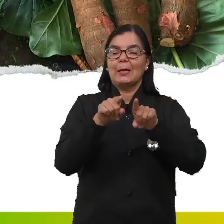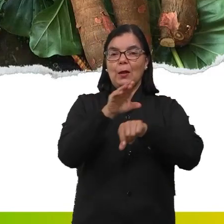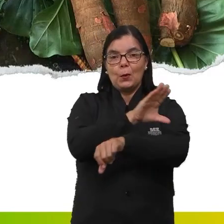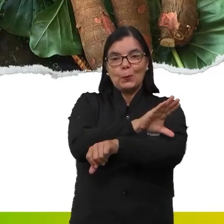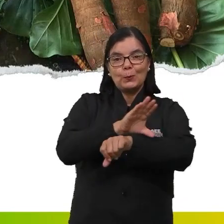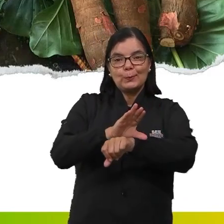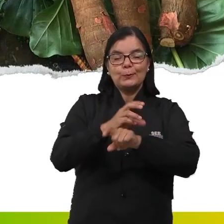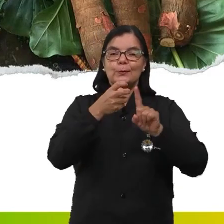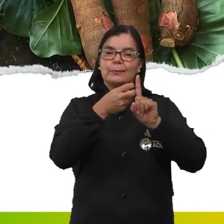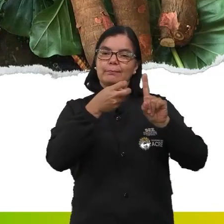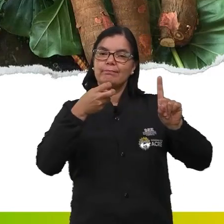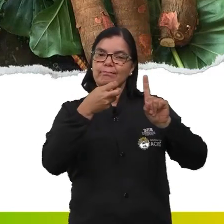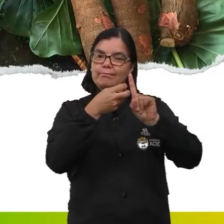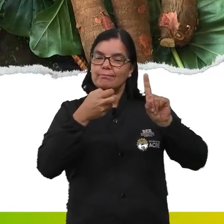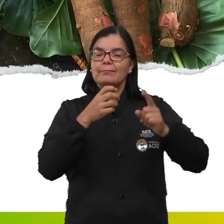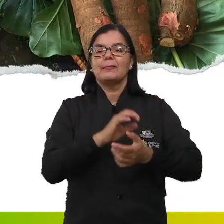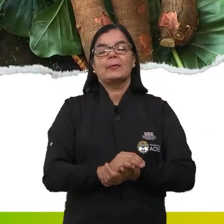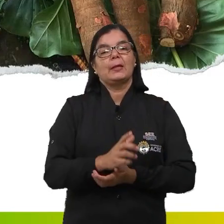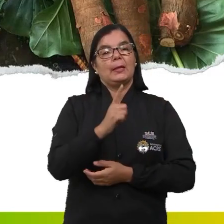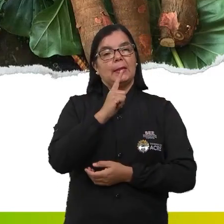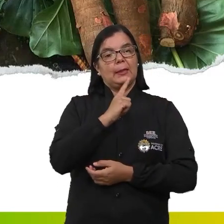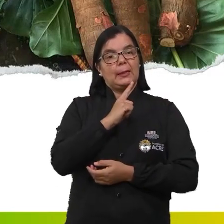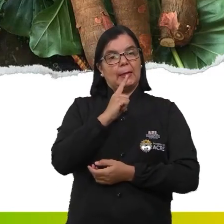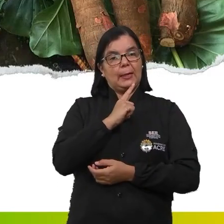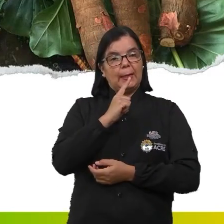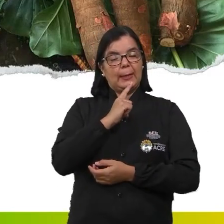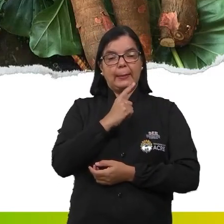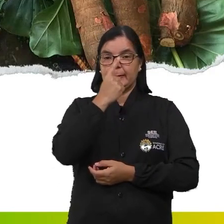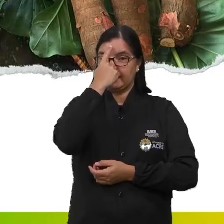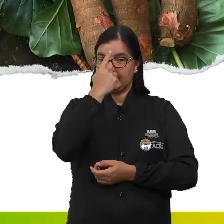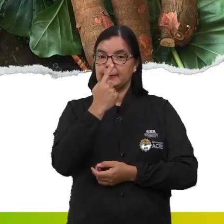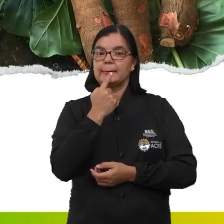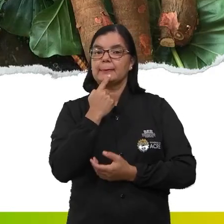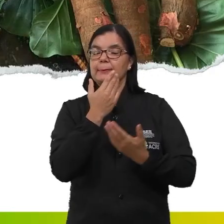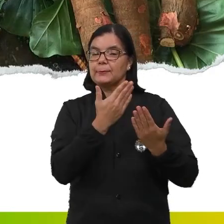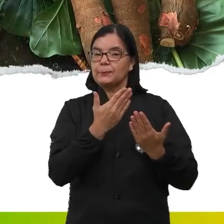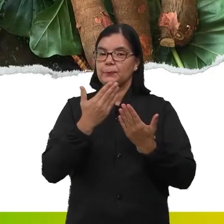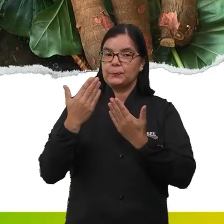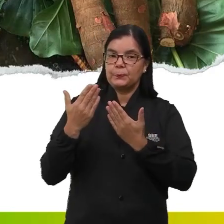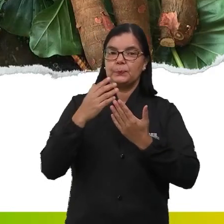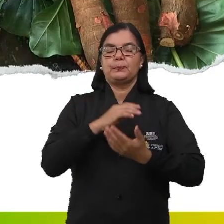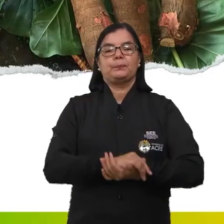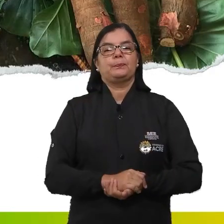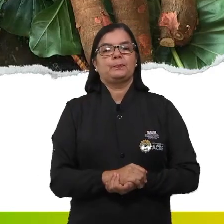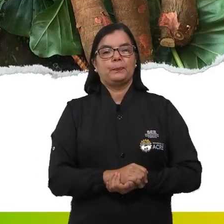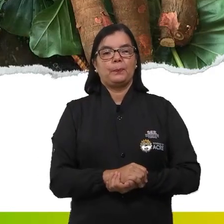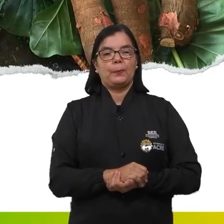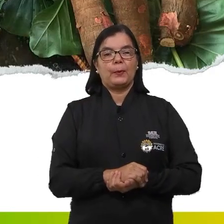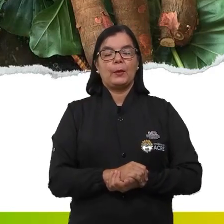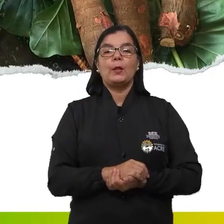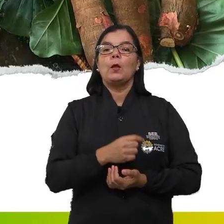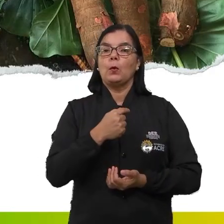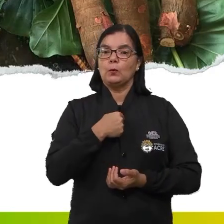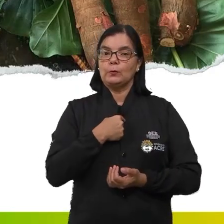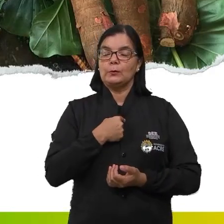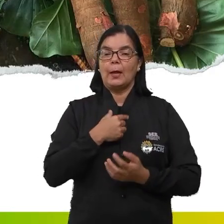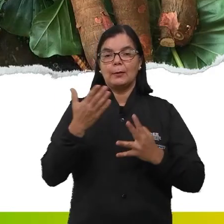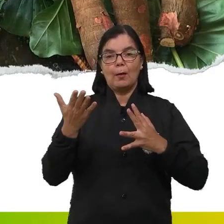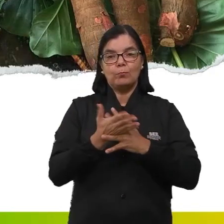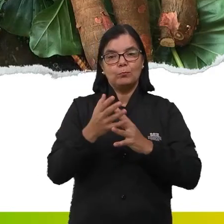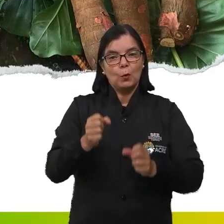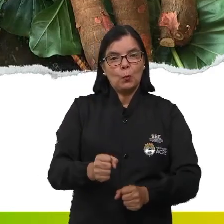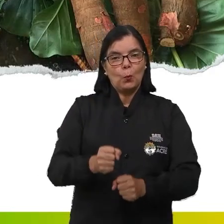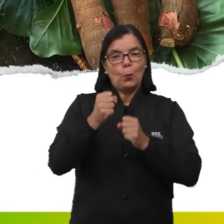cultura indígena. Então, nós temos aí, nessas figuras que você vê na sua tela, os derivados da mandioca,